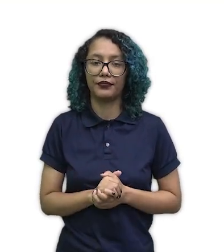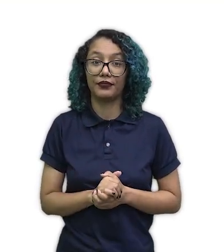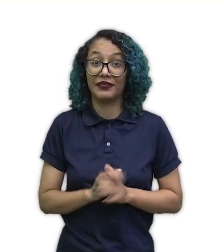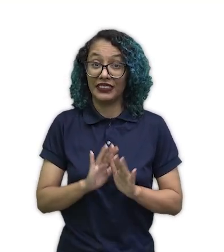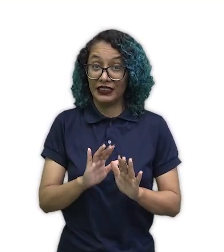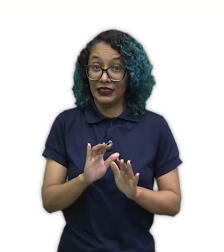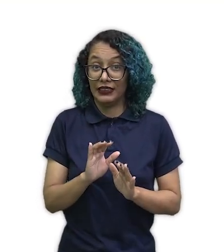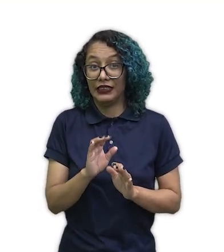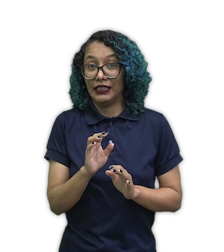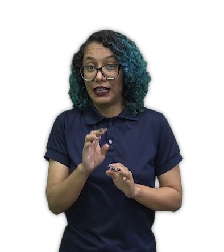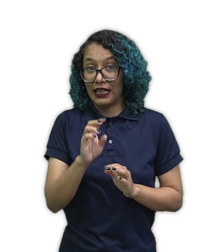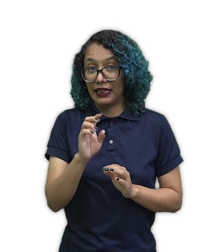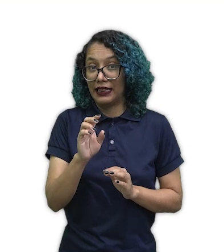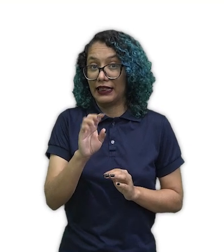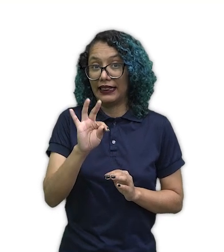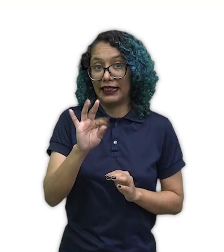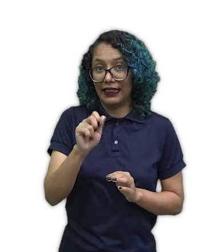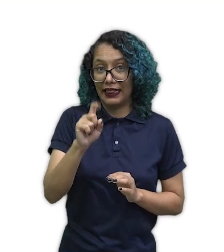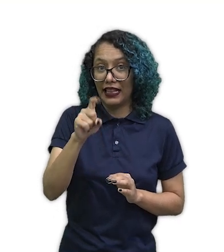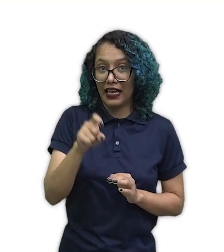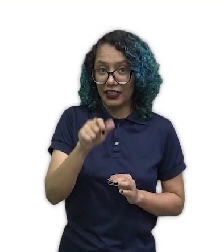né? Para com isso, professor.